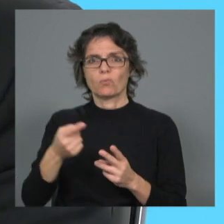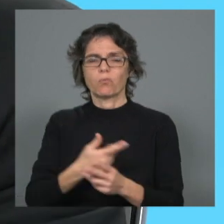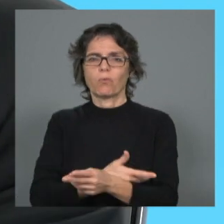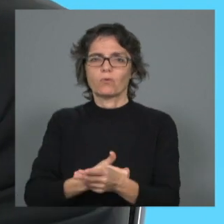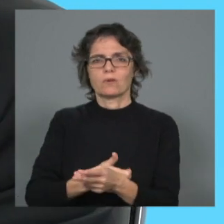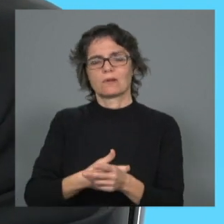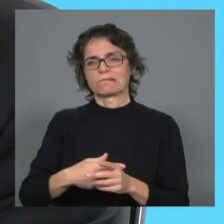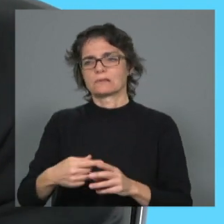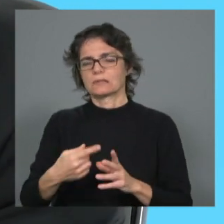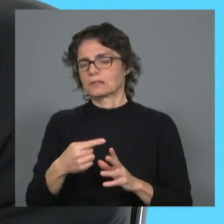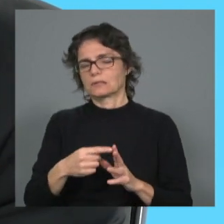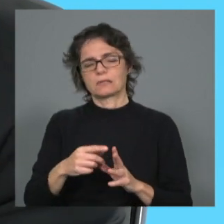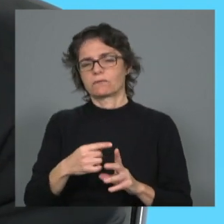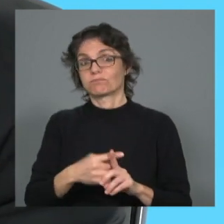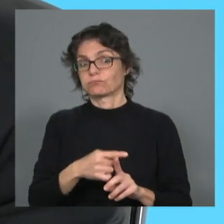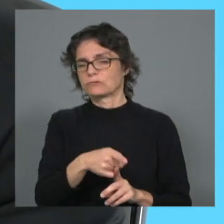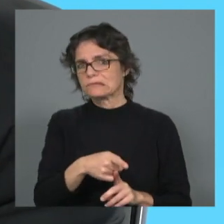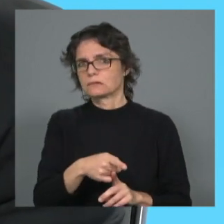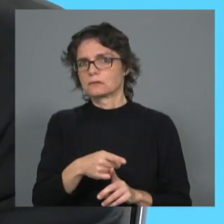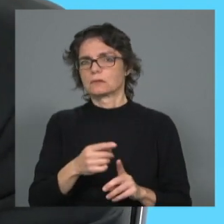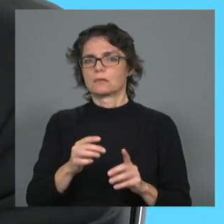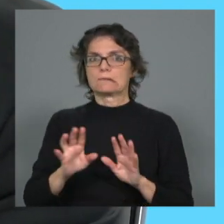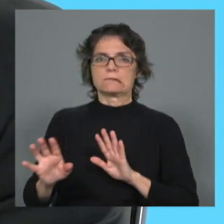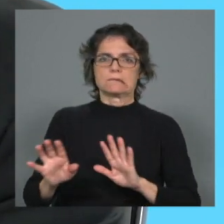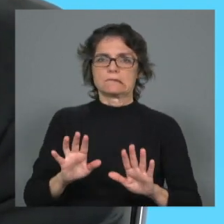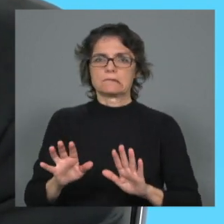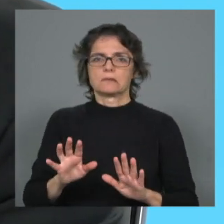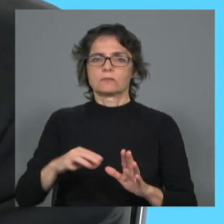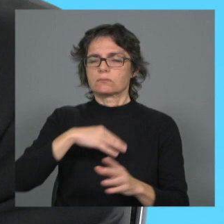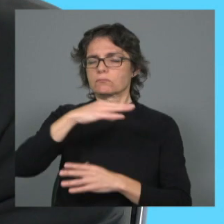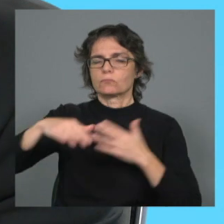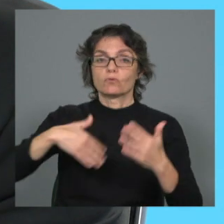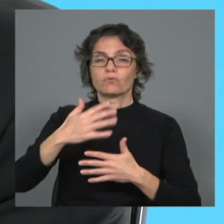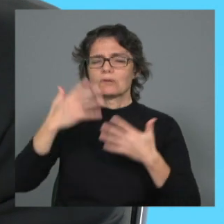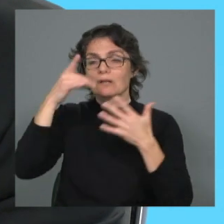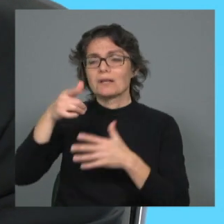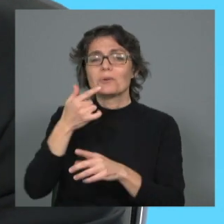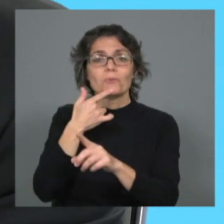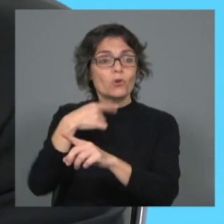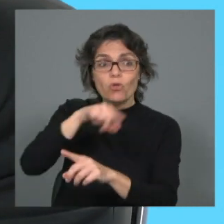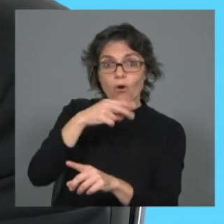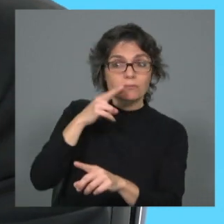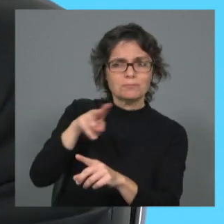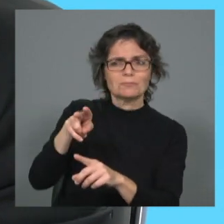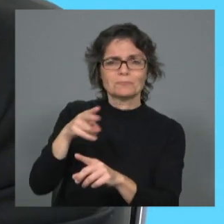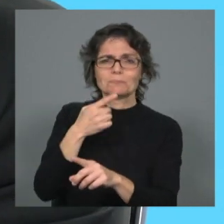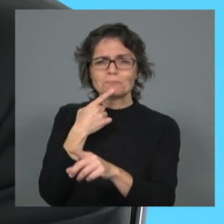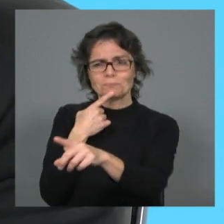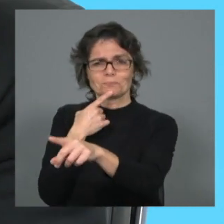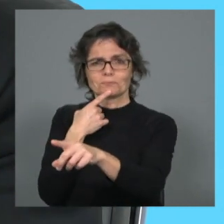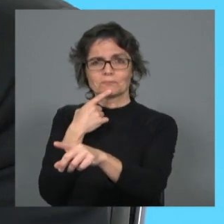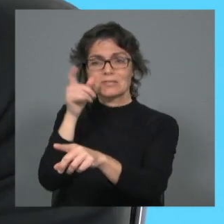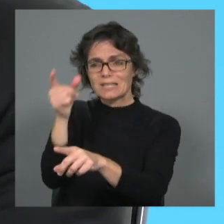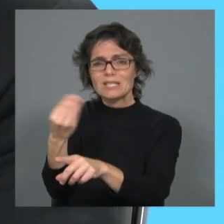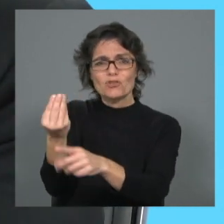Bom, uma confusão, e que se viu que realmente que aquela atleta sofreu uma tal pressão,